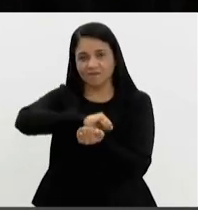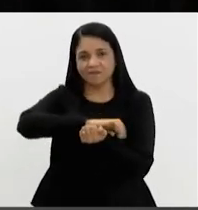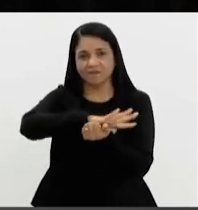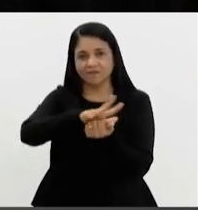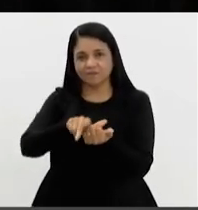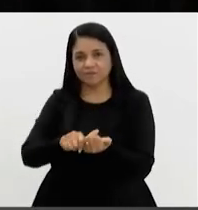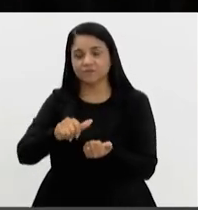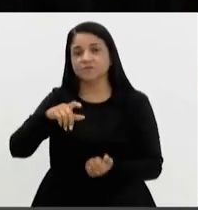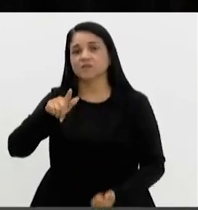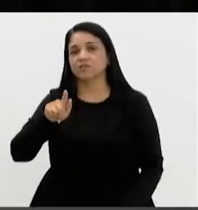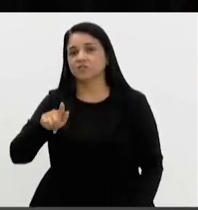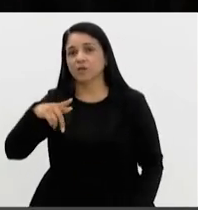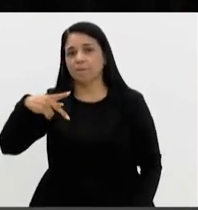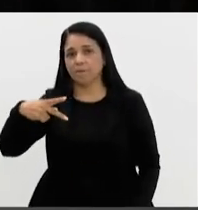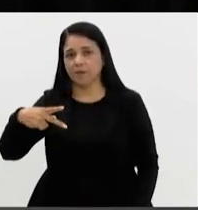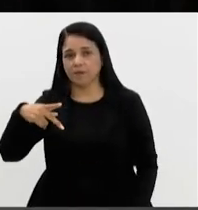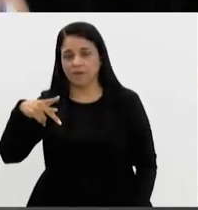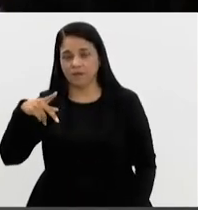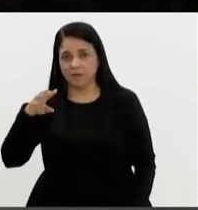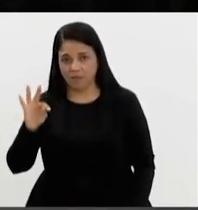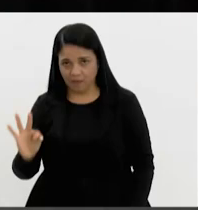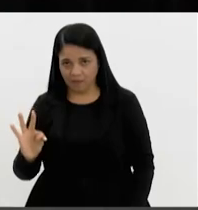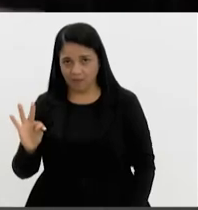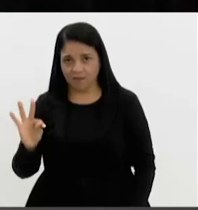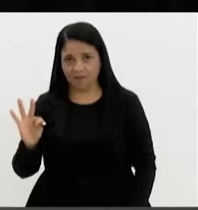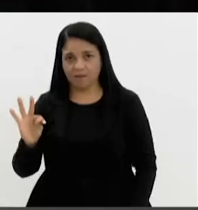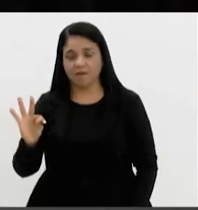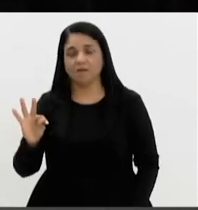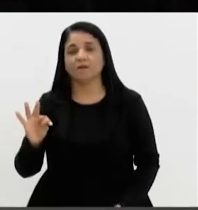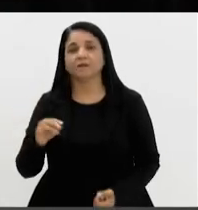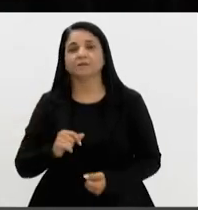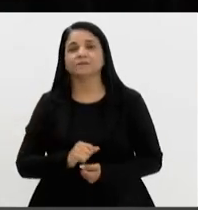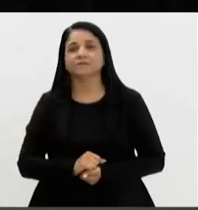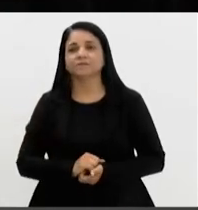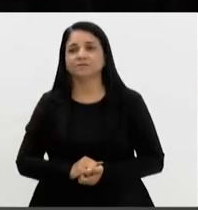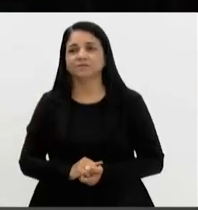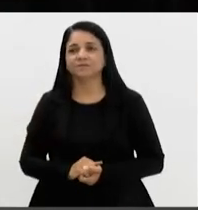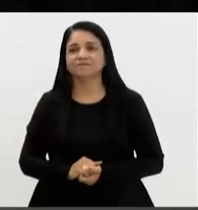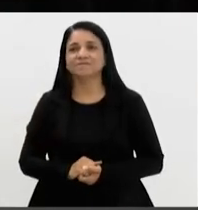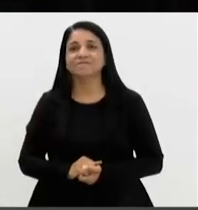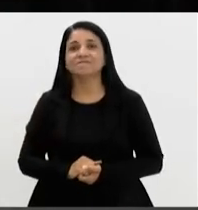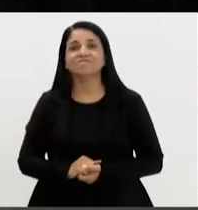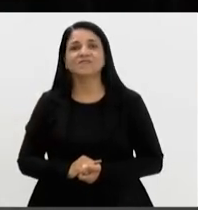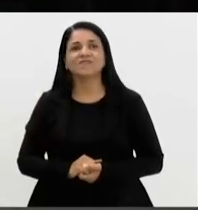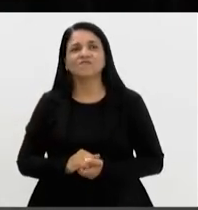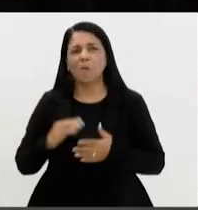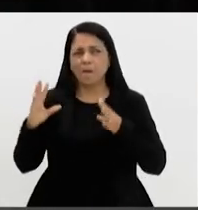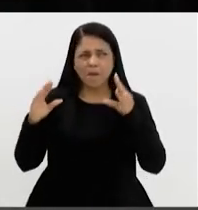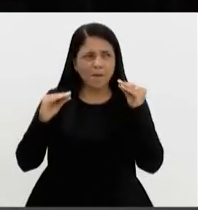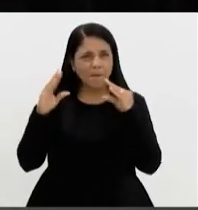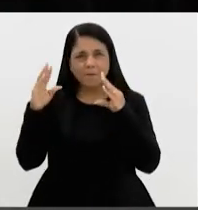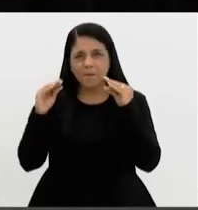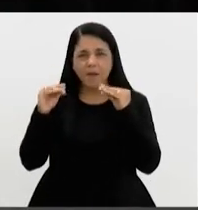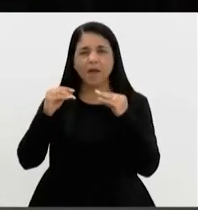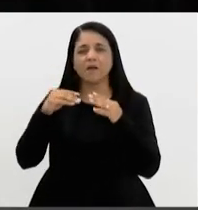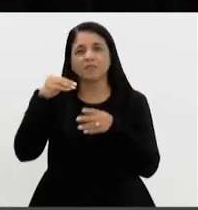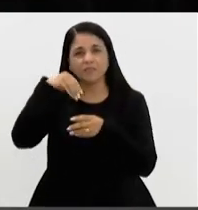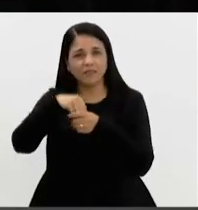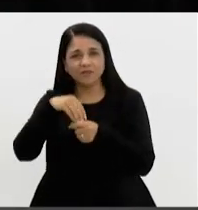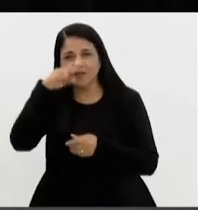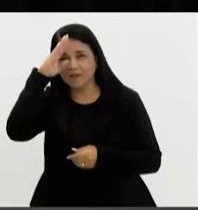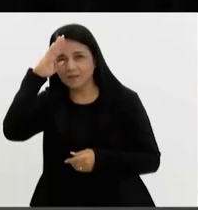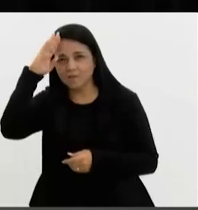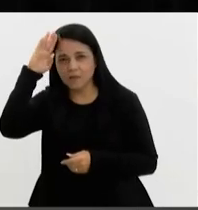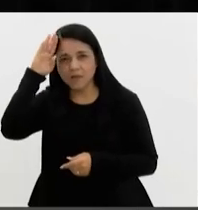ouviu falar isso criou eh enfim um burburinho muito grande não só na academia a gente percebe